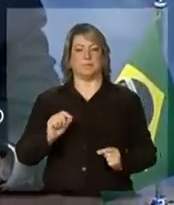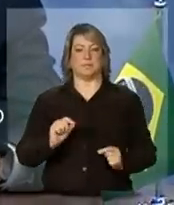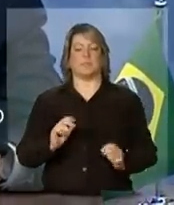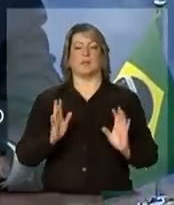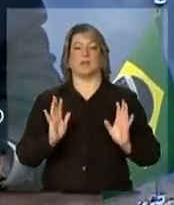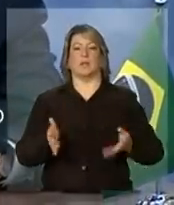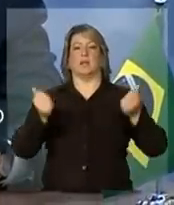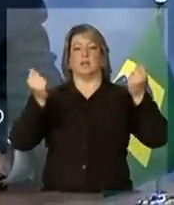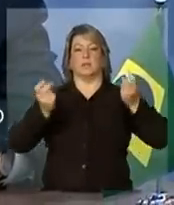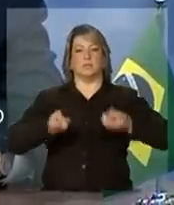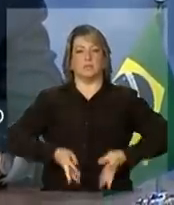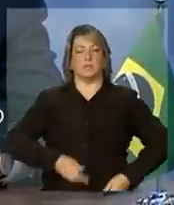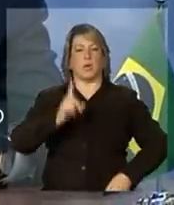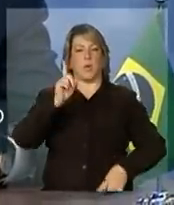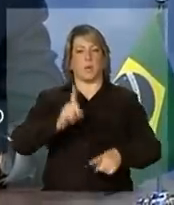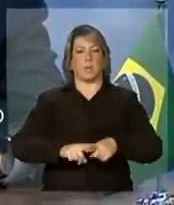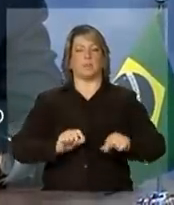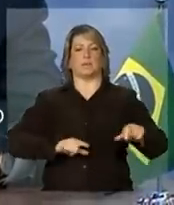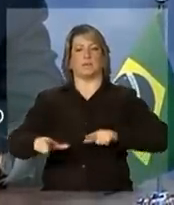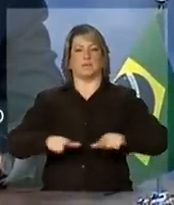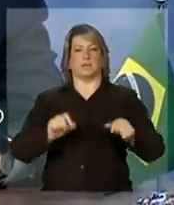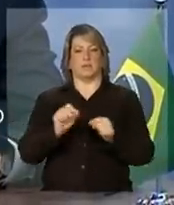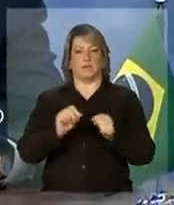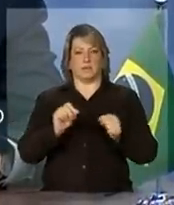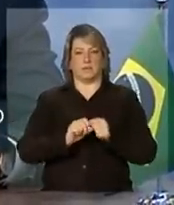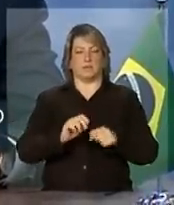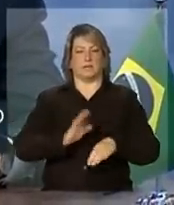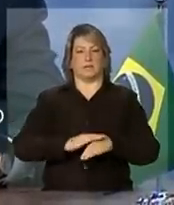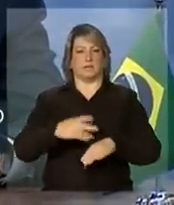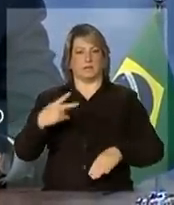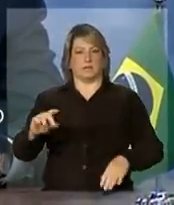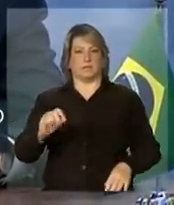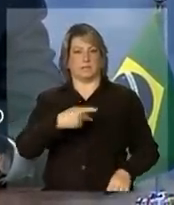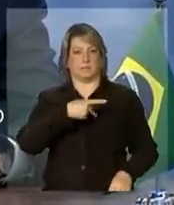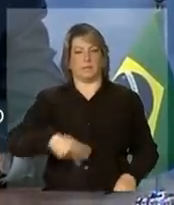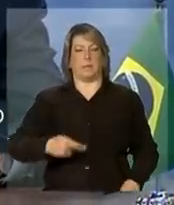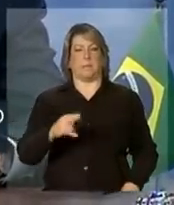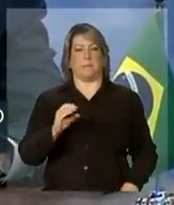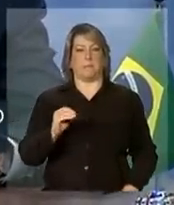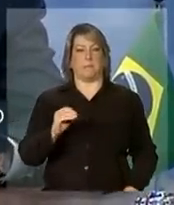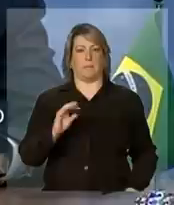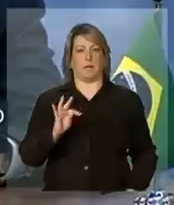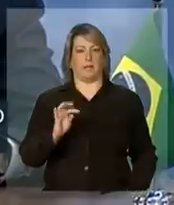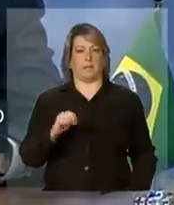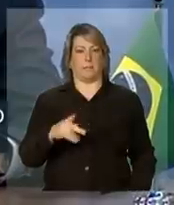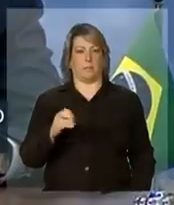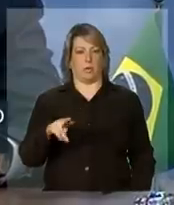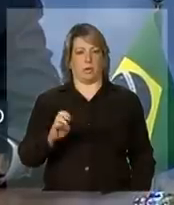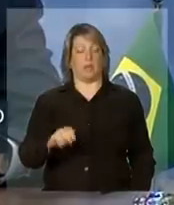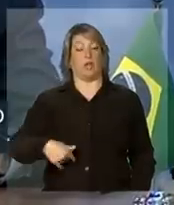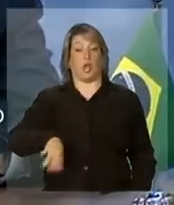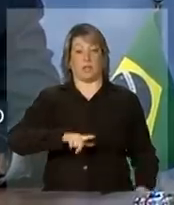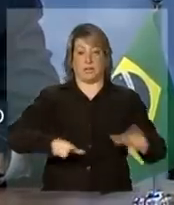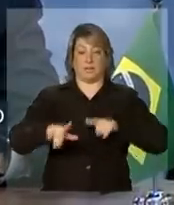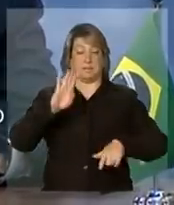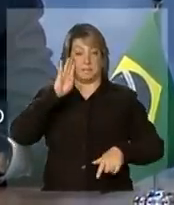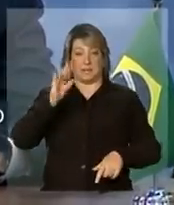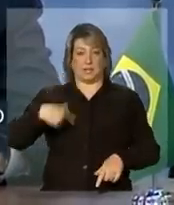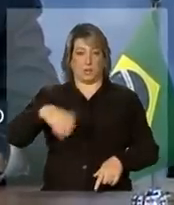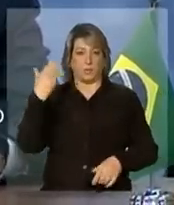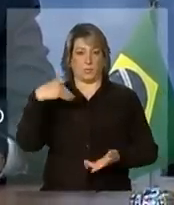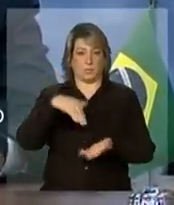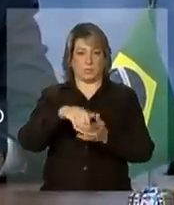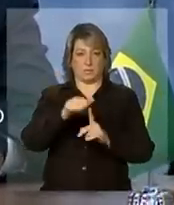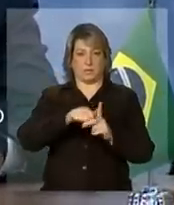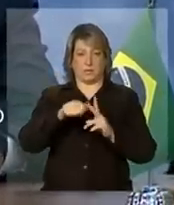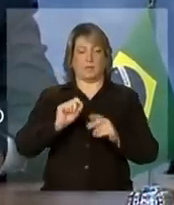relatório completo das atividades envolvidas sob a presidência pro tempore brasileira. Nossa tarefa principal nos últimos meses foi a